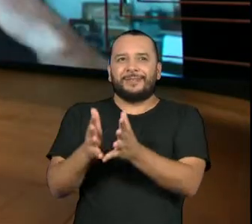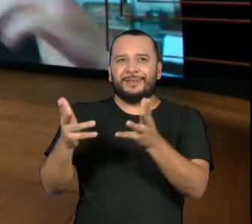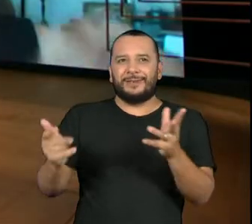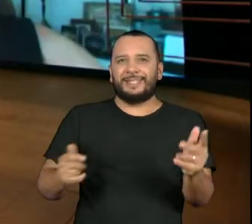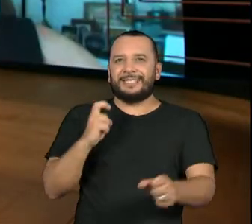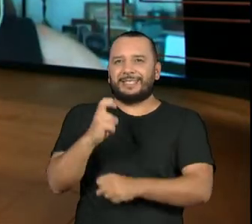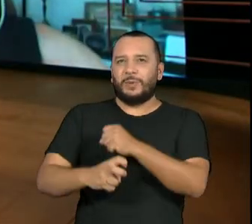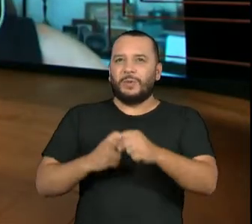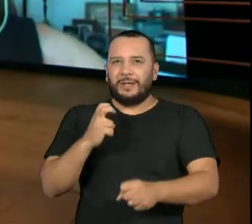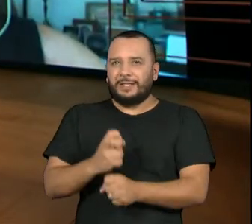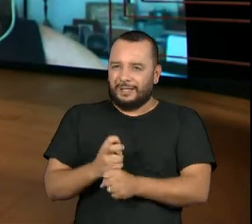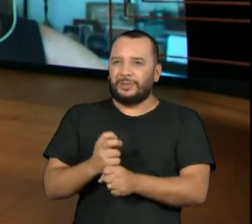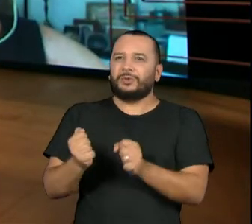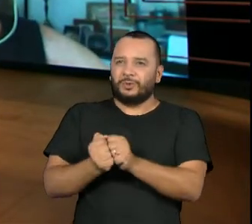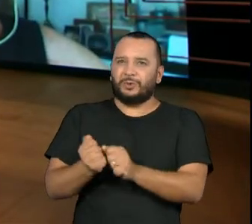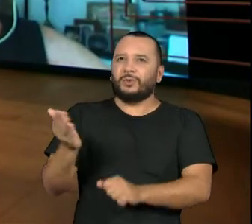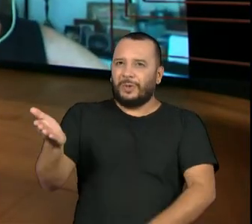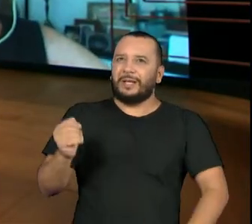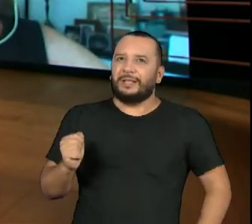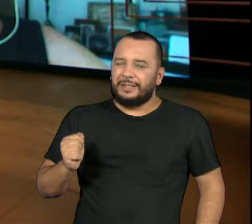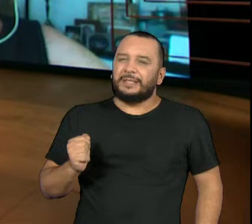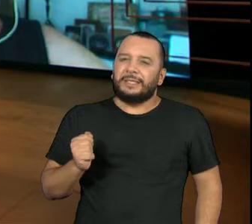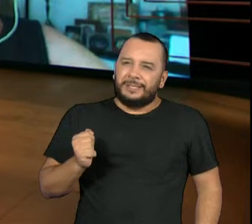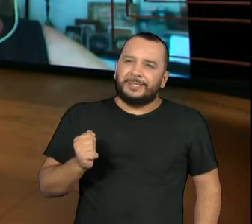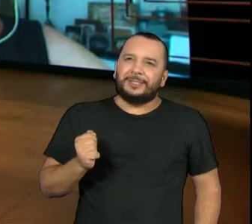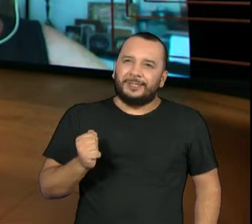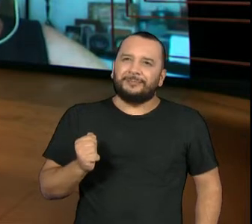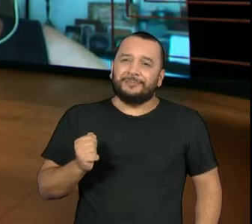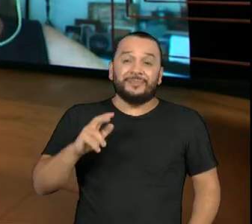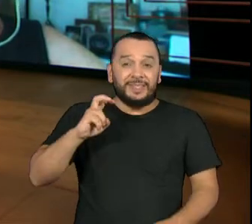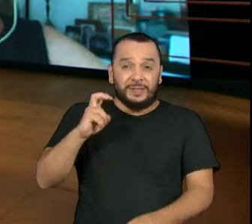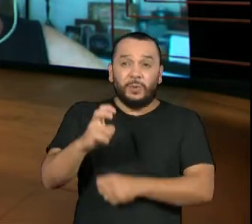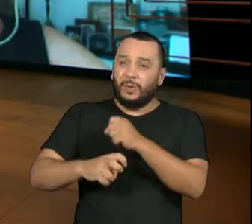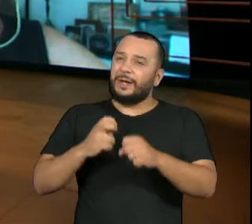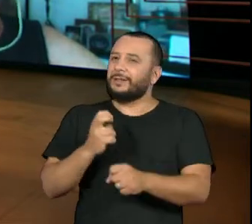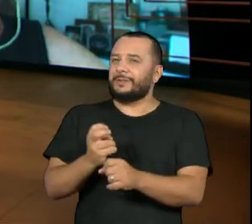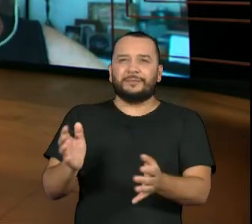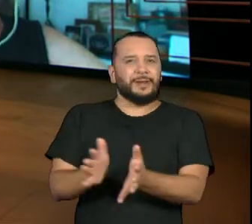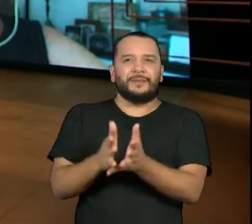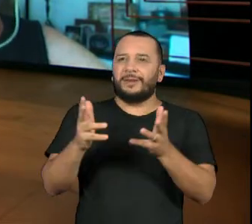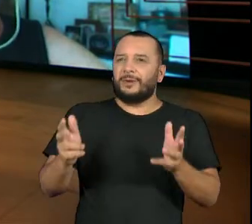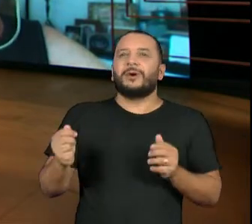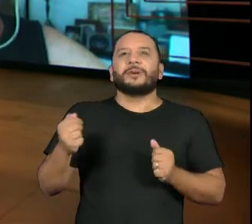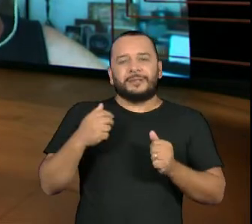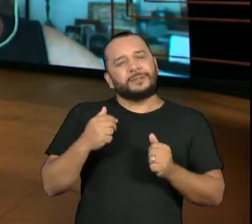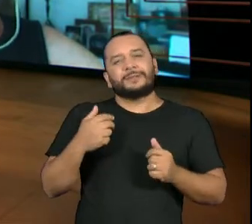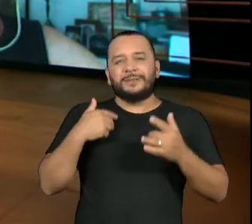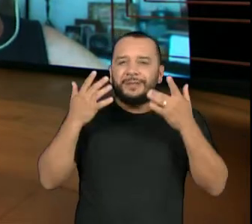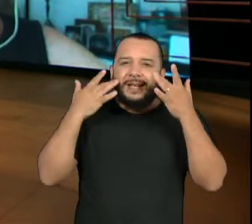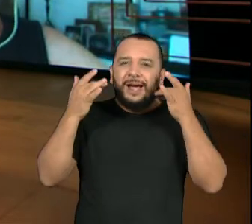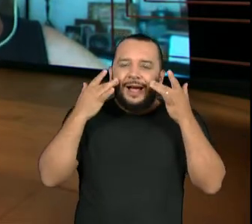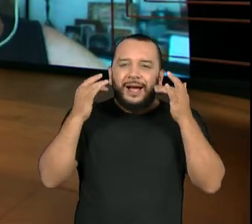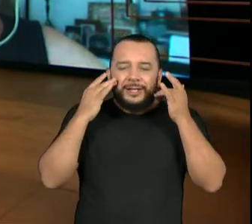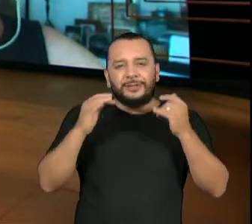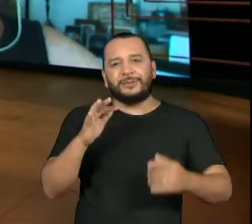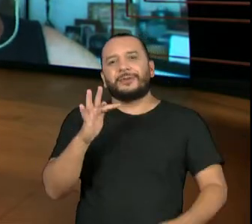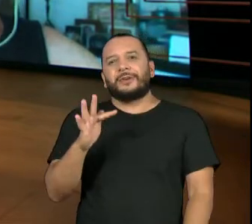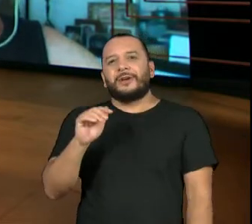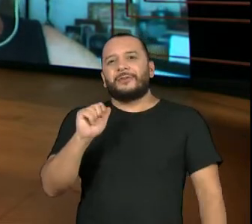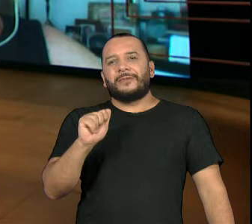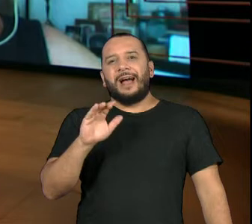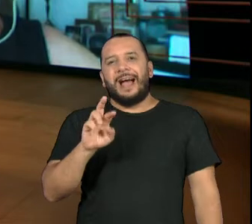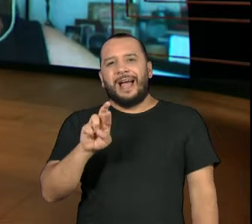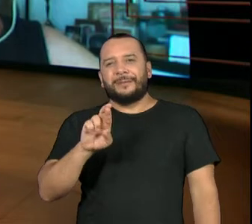ou menos, de 5 anos, maravilhosa, com teatro em porta de fábrica, um teatro em